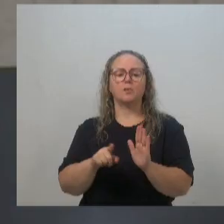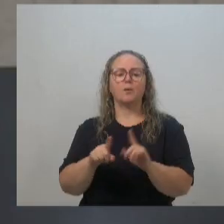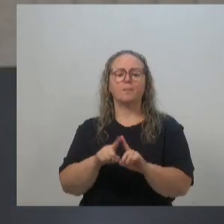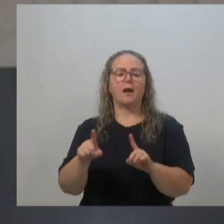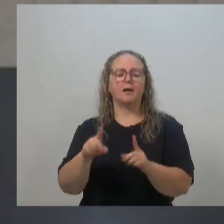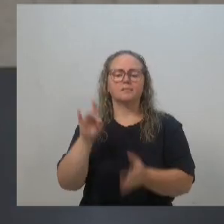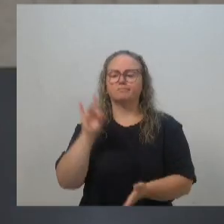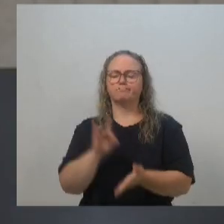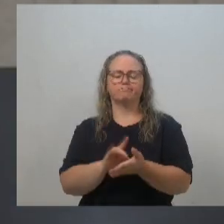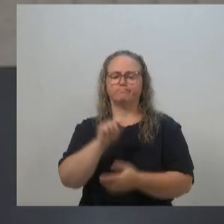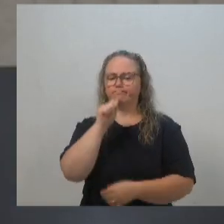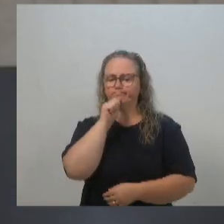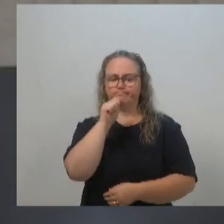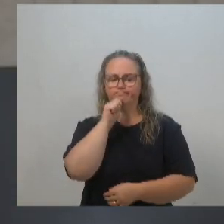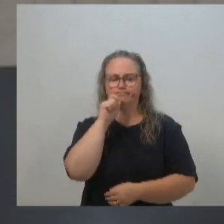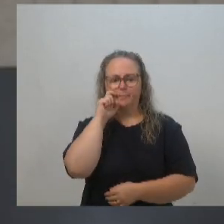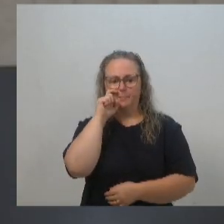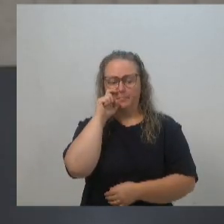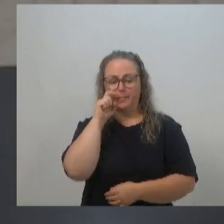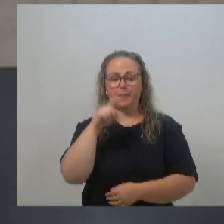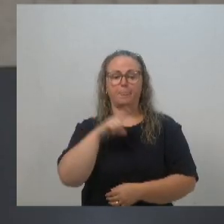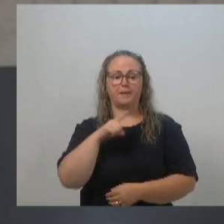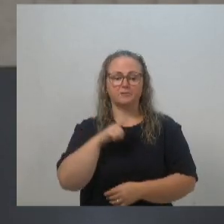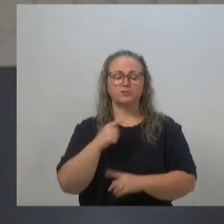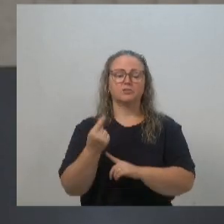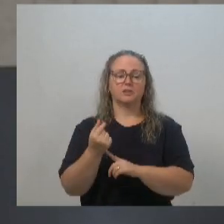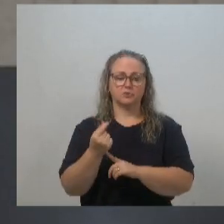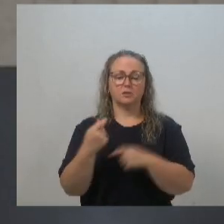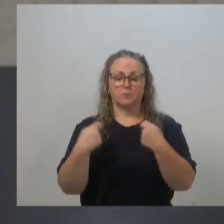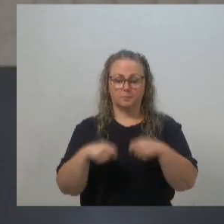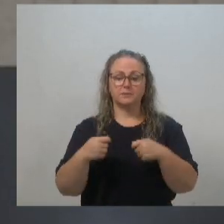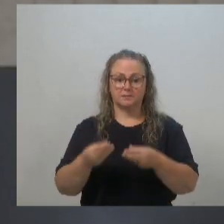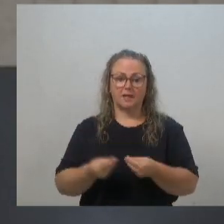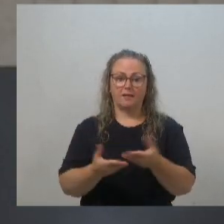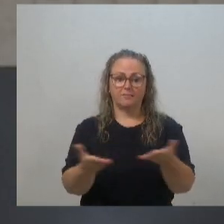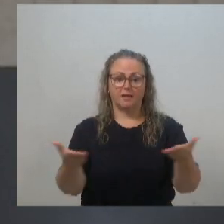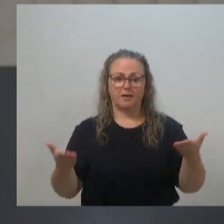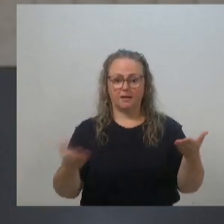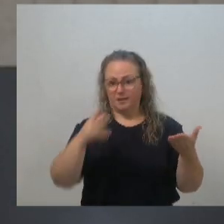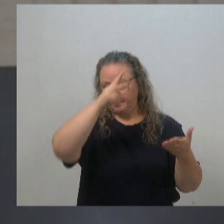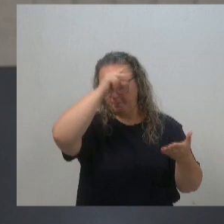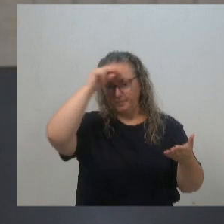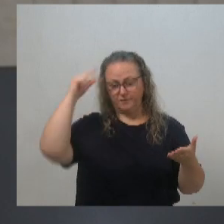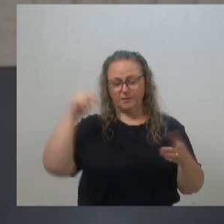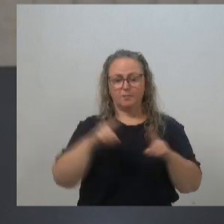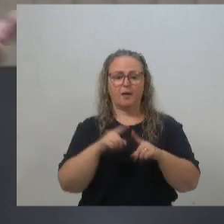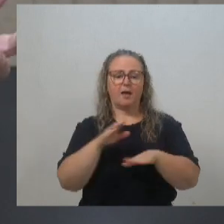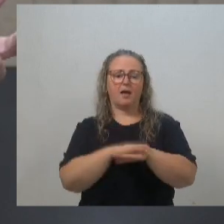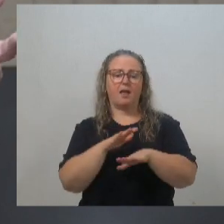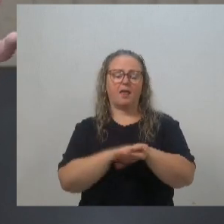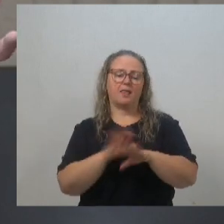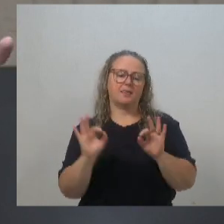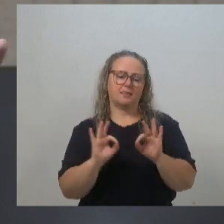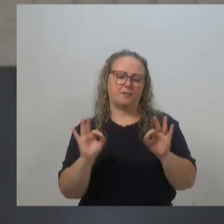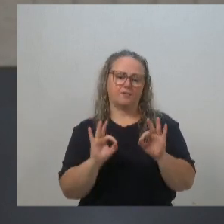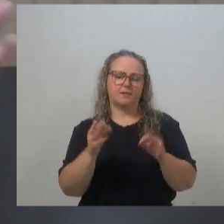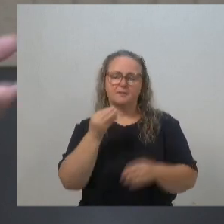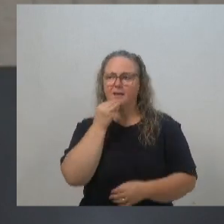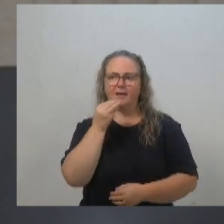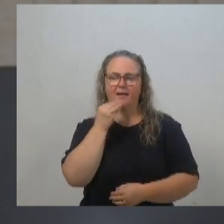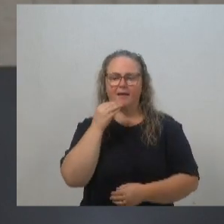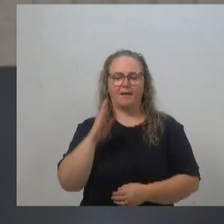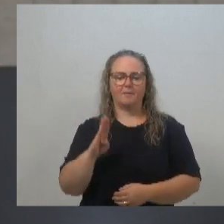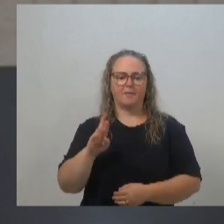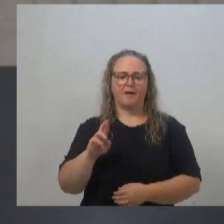foi cumprido. Existia a previsão de que tivesse parte da rede ser entregue pela Prefeitura de Blumenau e não foi feita. É óbvio que a BRK vai dizer, eu